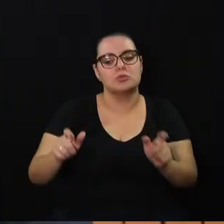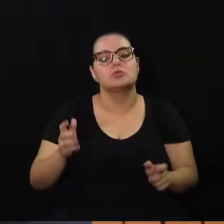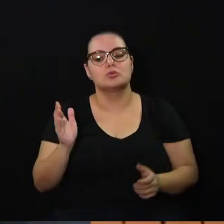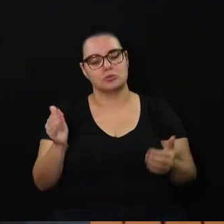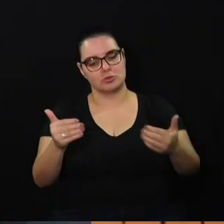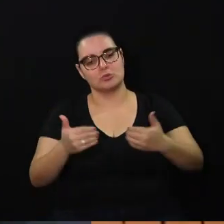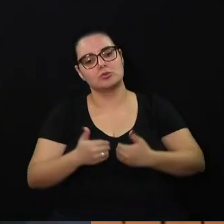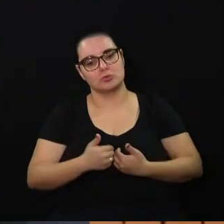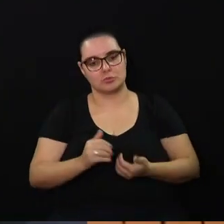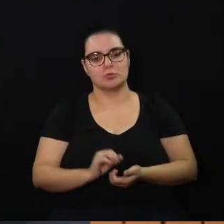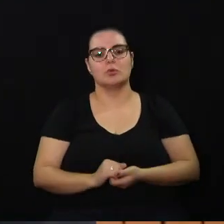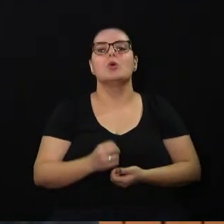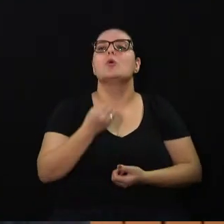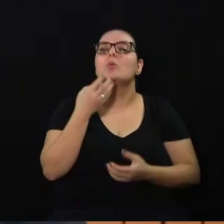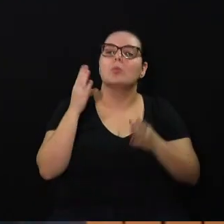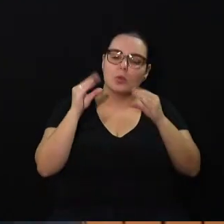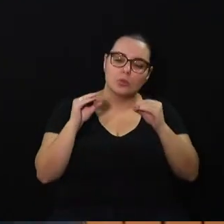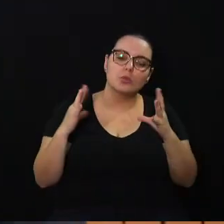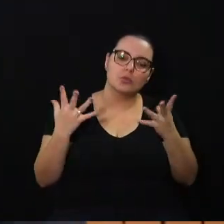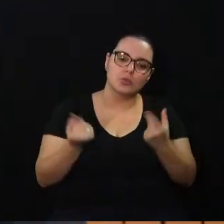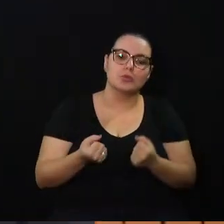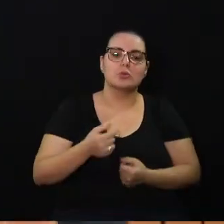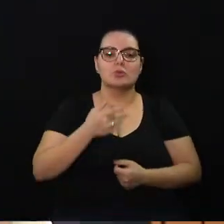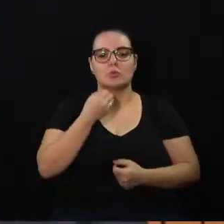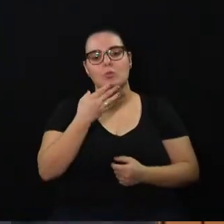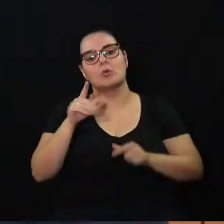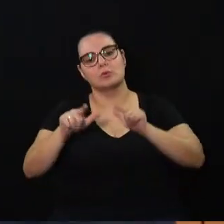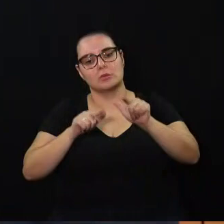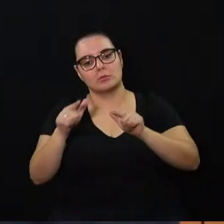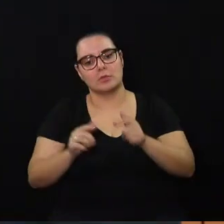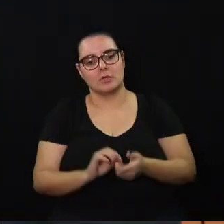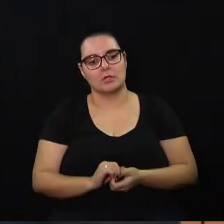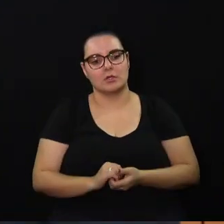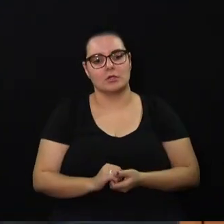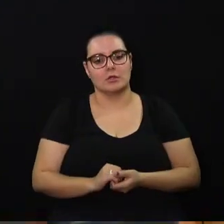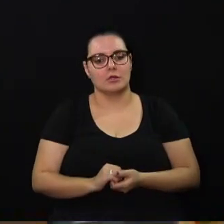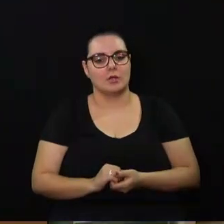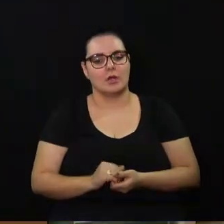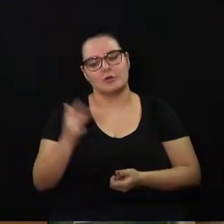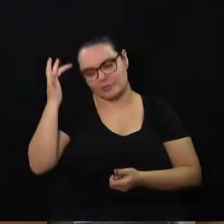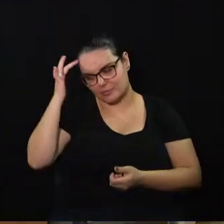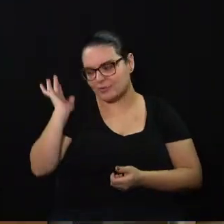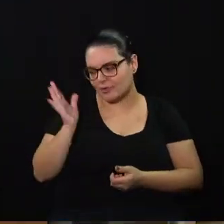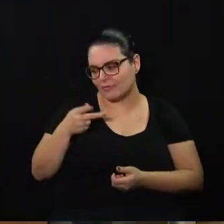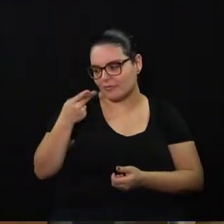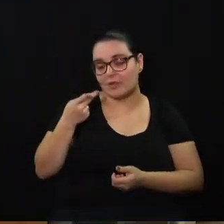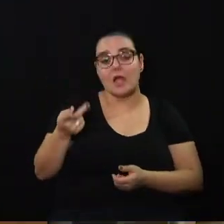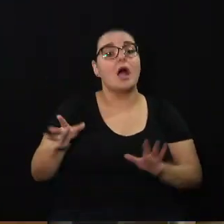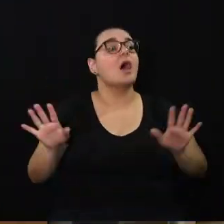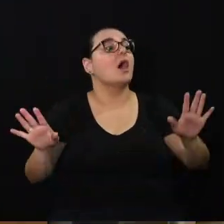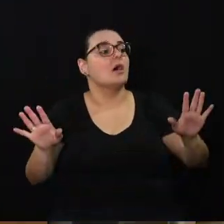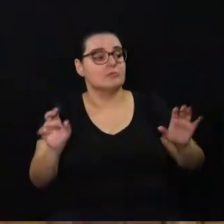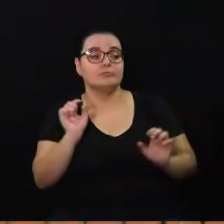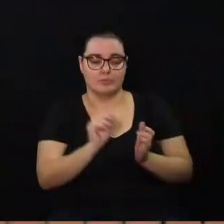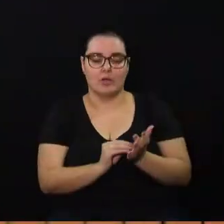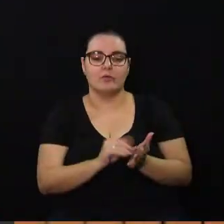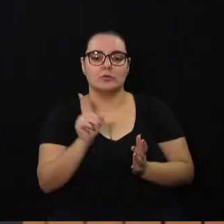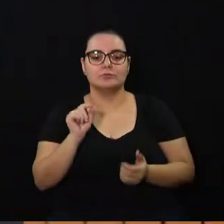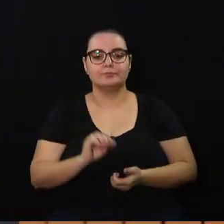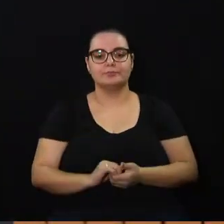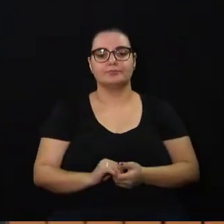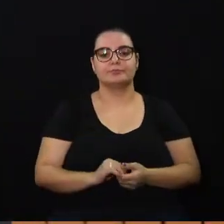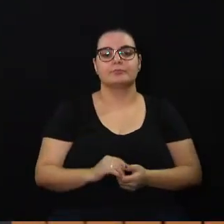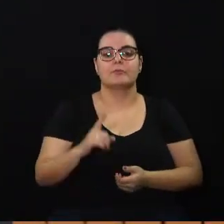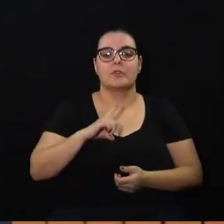espectro autista boa noite a todos bom trabalho acho que já falei o que tinha que falar alguma coisa importante nós temos